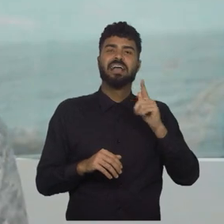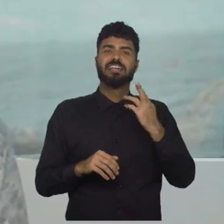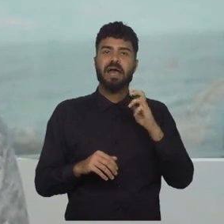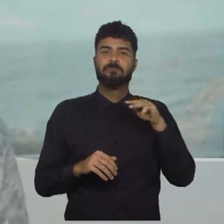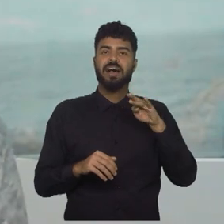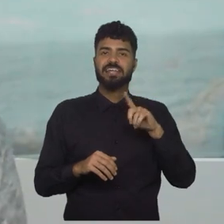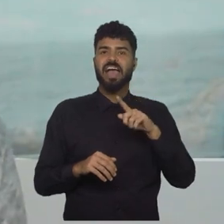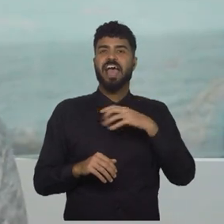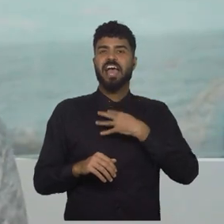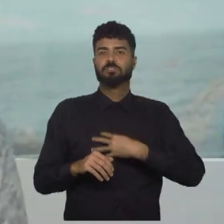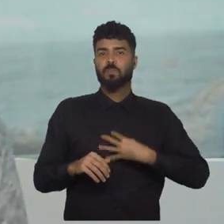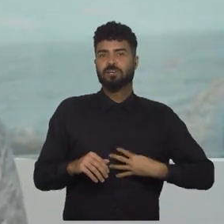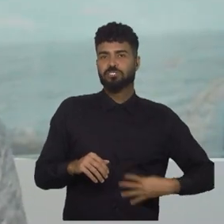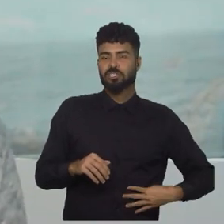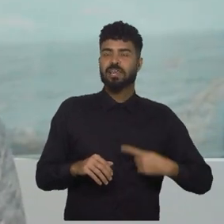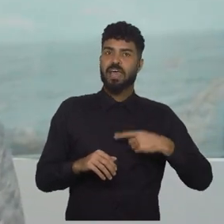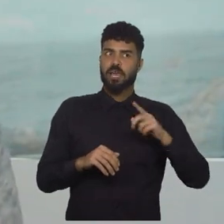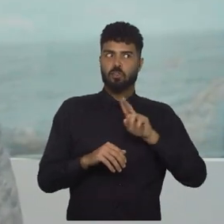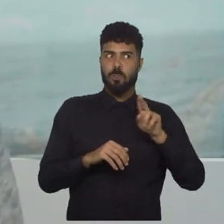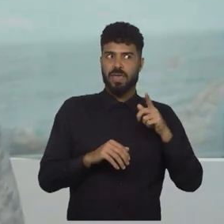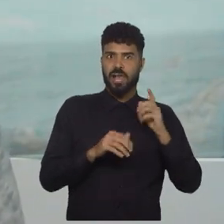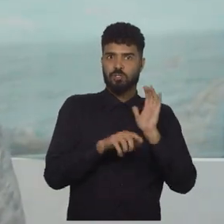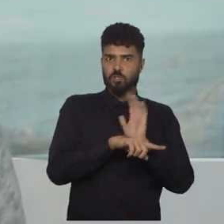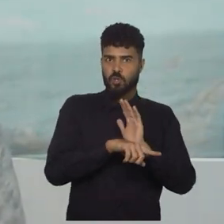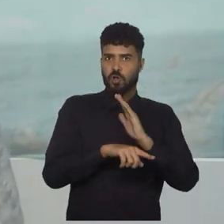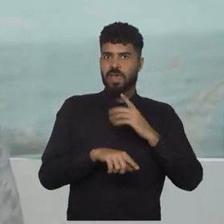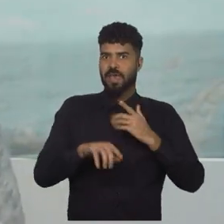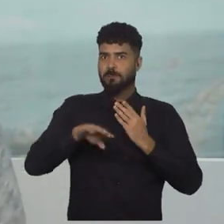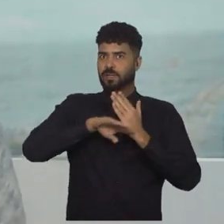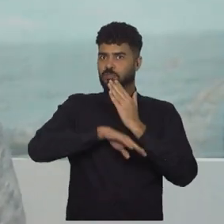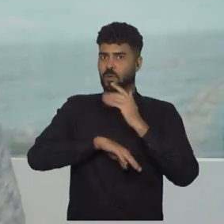né? Foi um dos grandes nomes aí na conquista do Red Bull Bragantino para acesso.